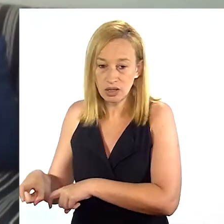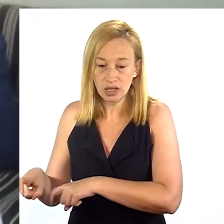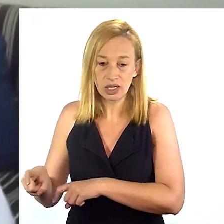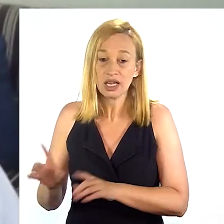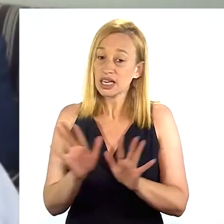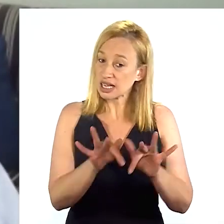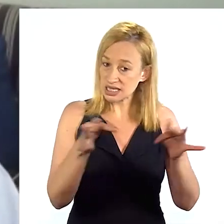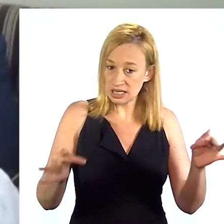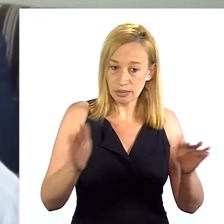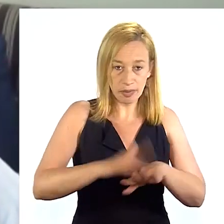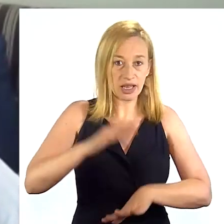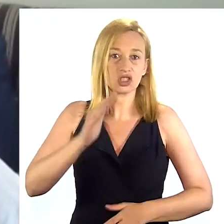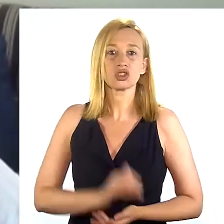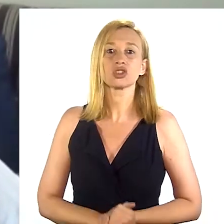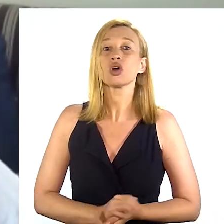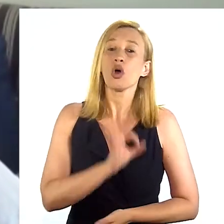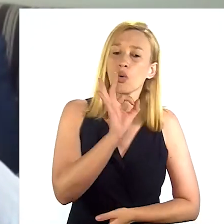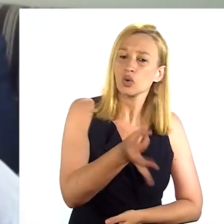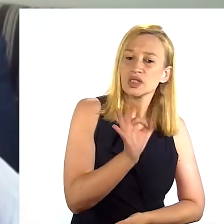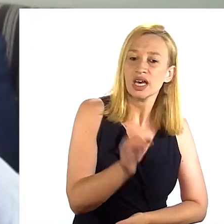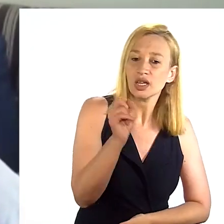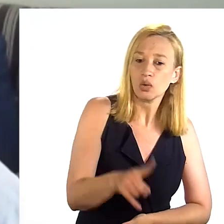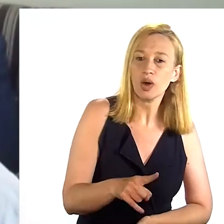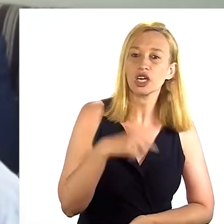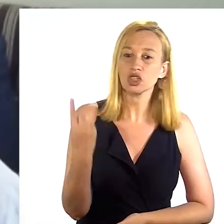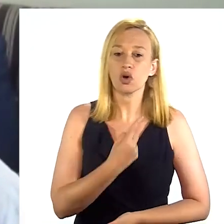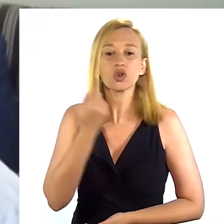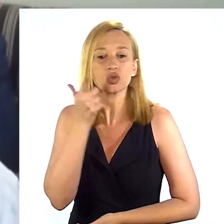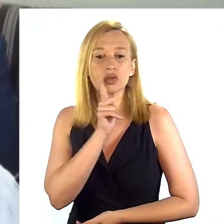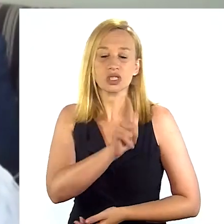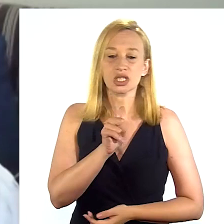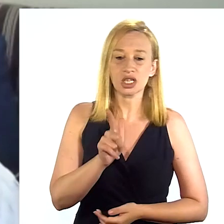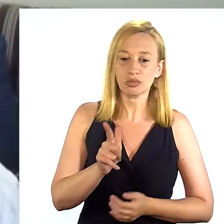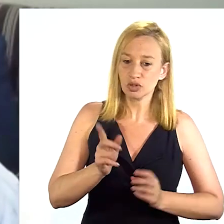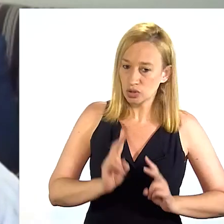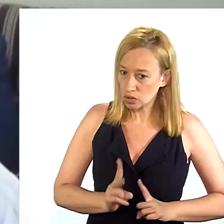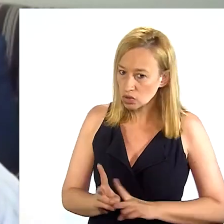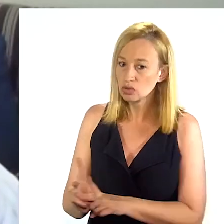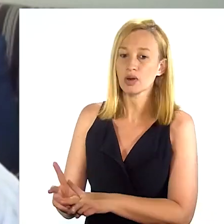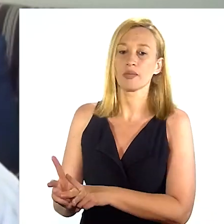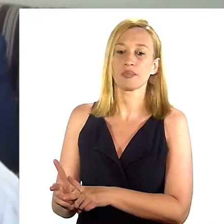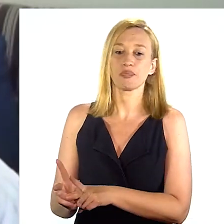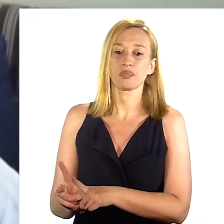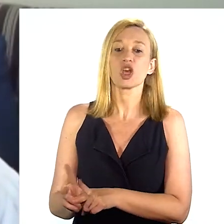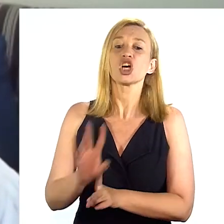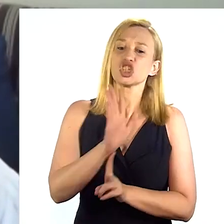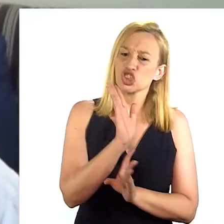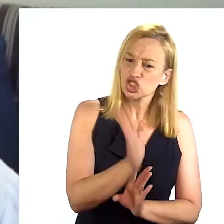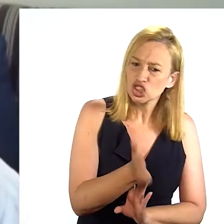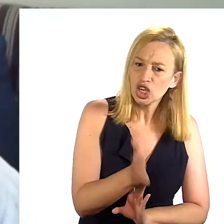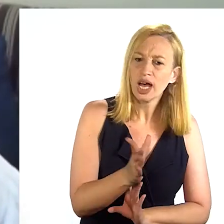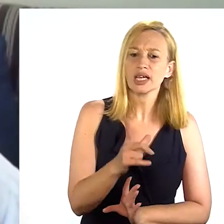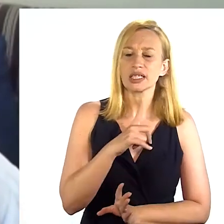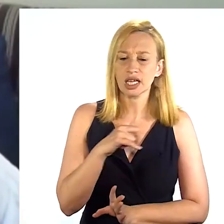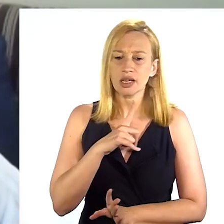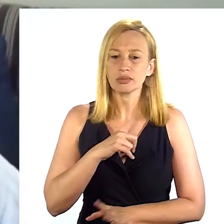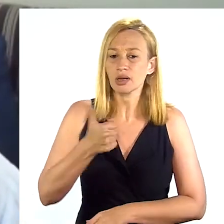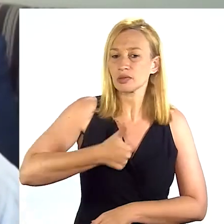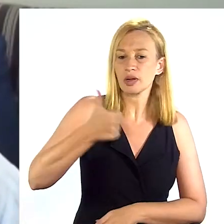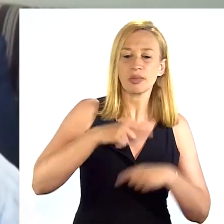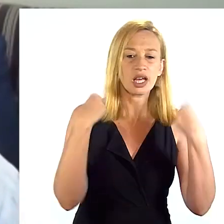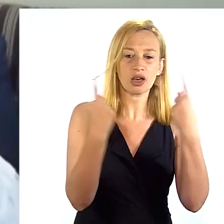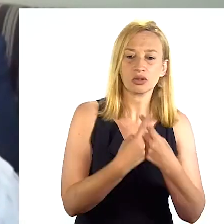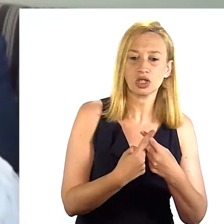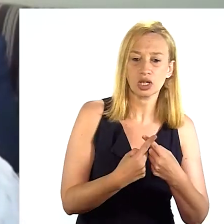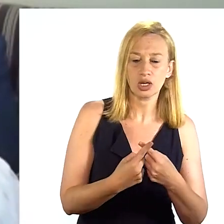concessão caipira, que é mais simples, né? O fato é que nós conseguimos andar bastante. E nós já estamos tendo